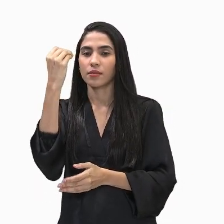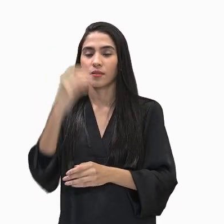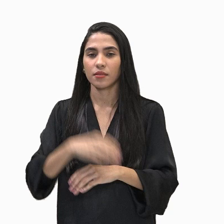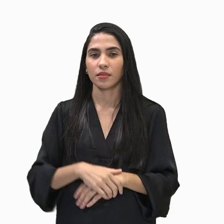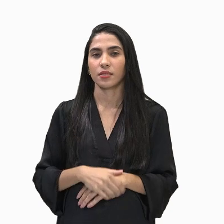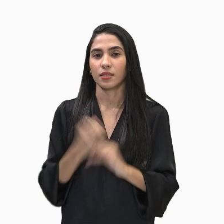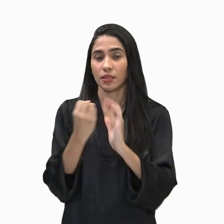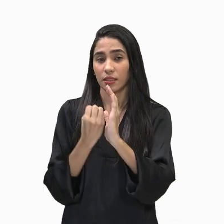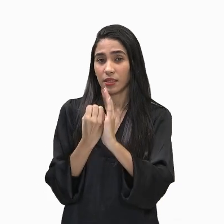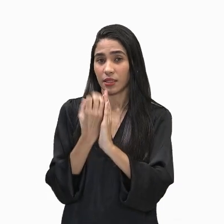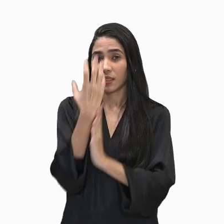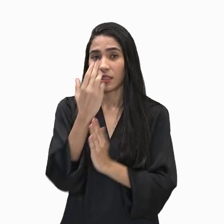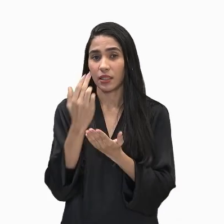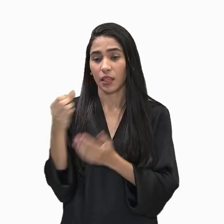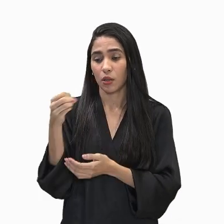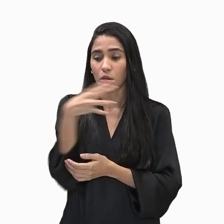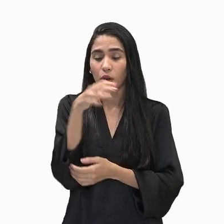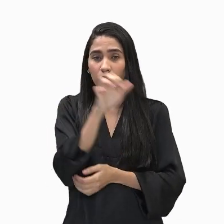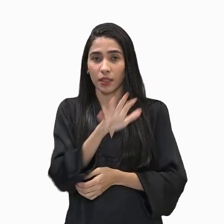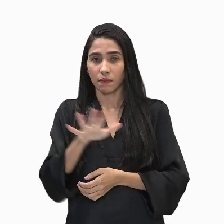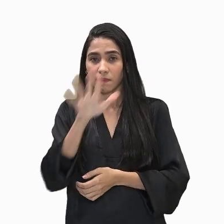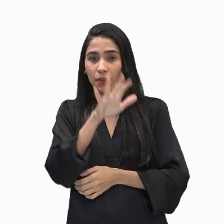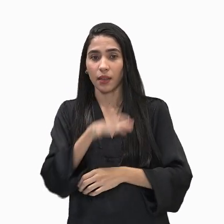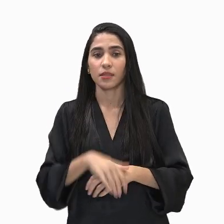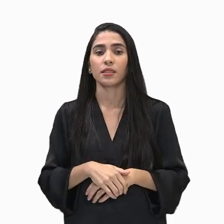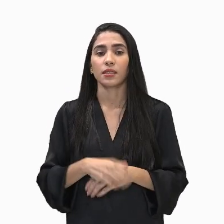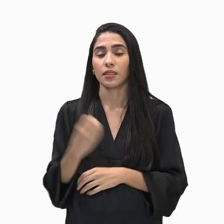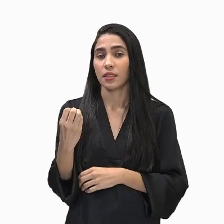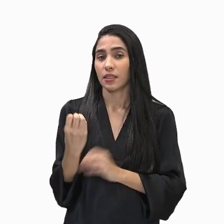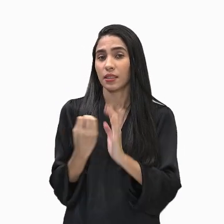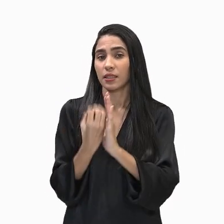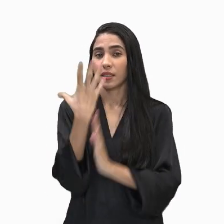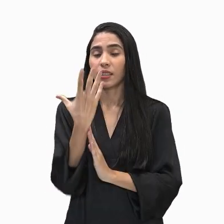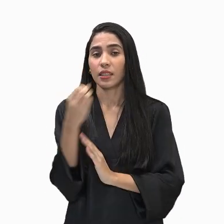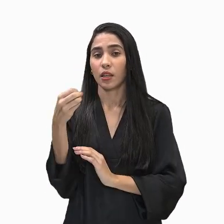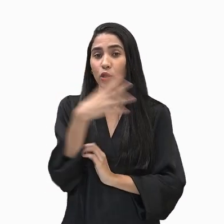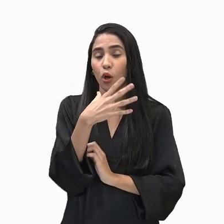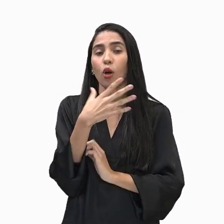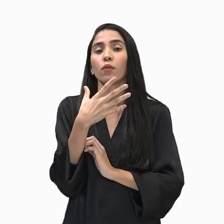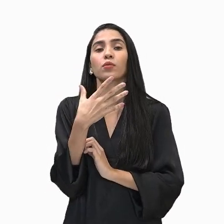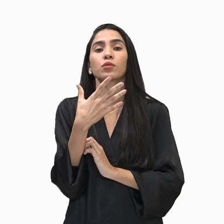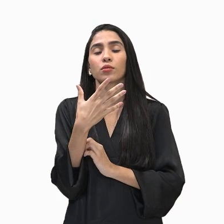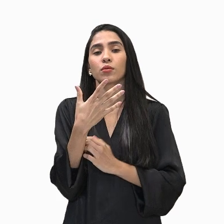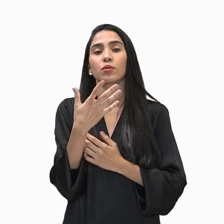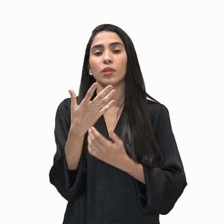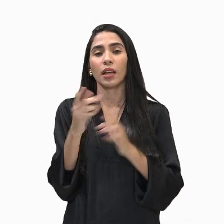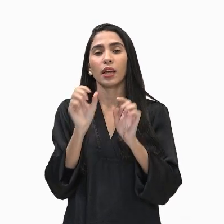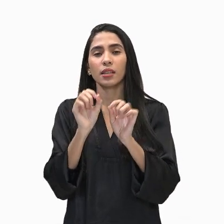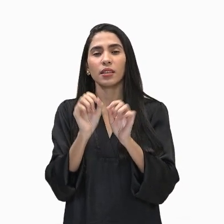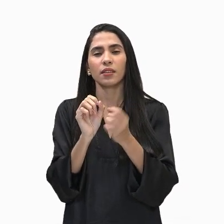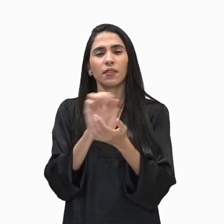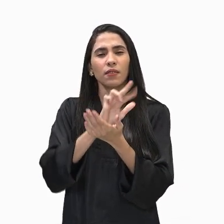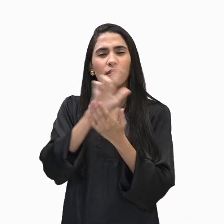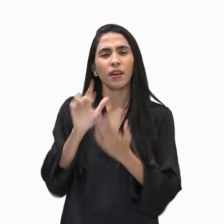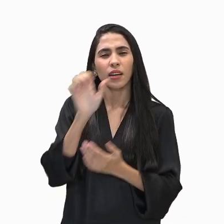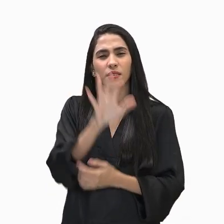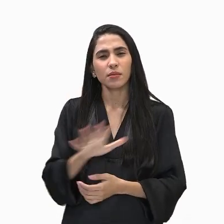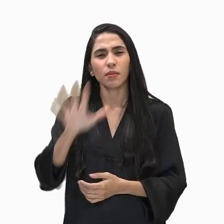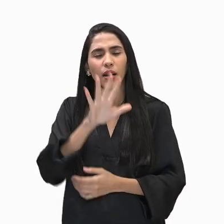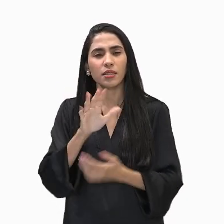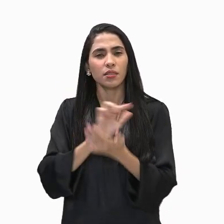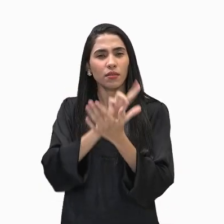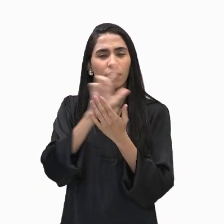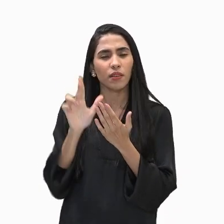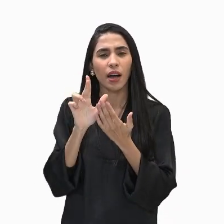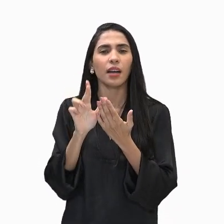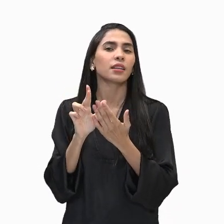cria novas imagens, cria novos signos, novos símbolos. Não é verdade? Quantos